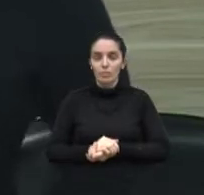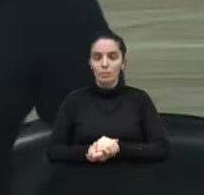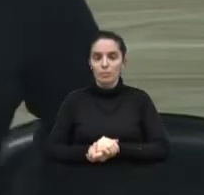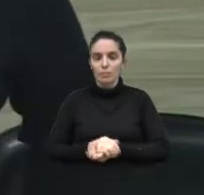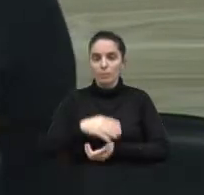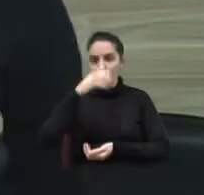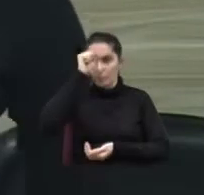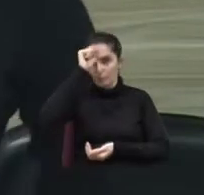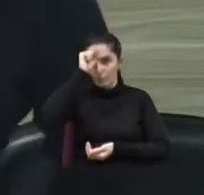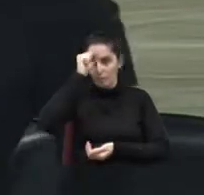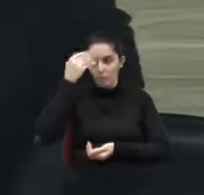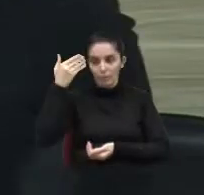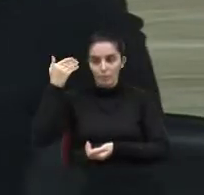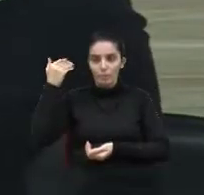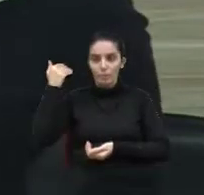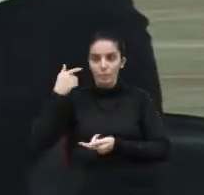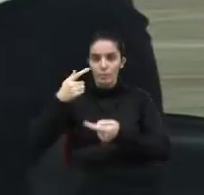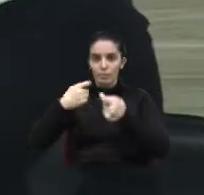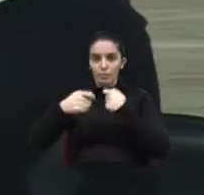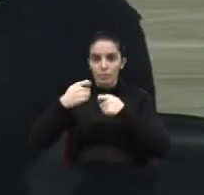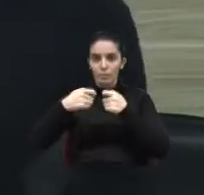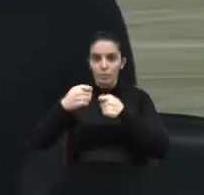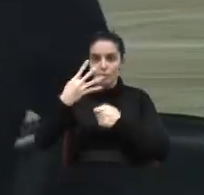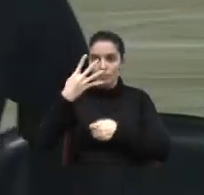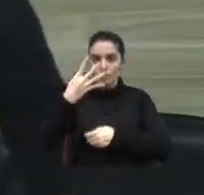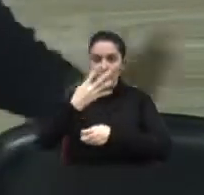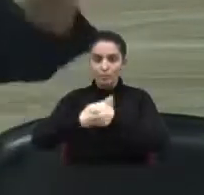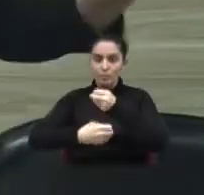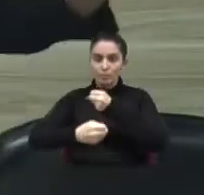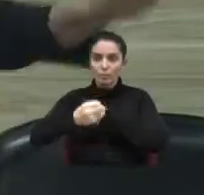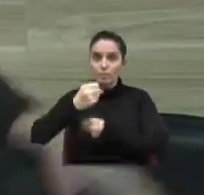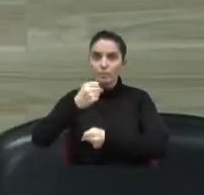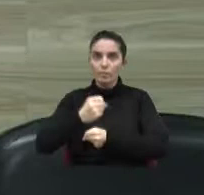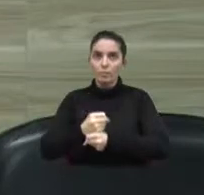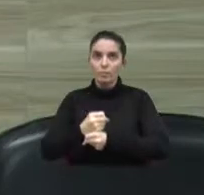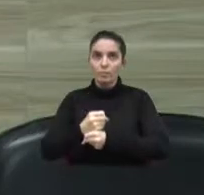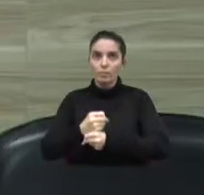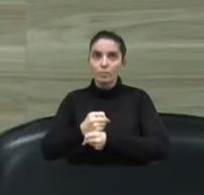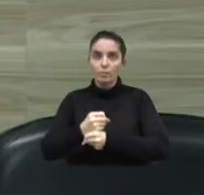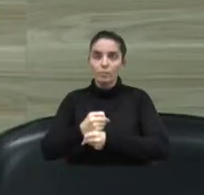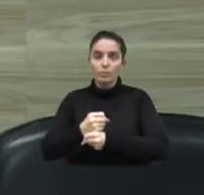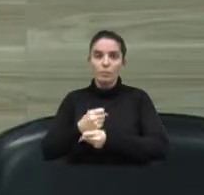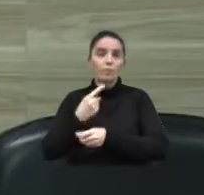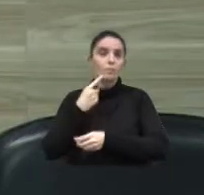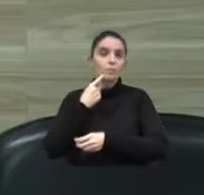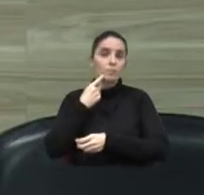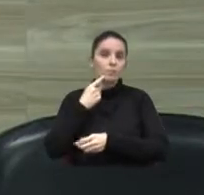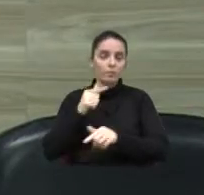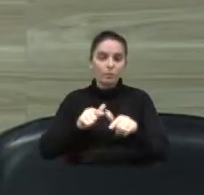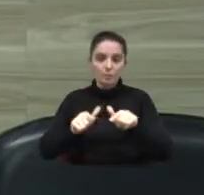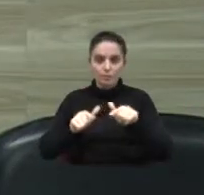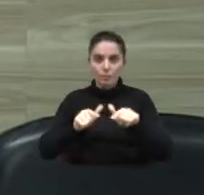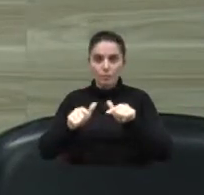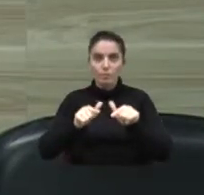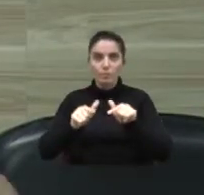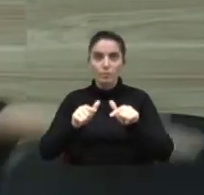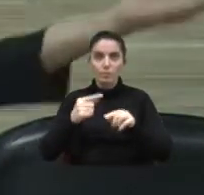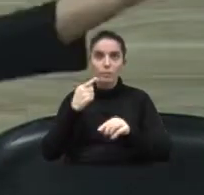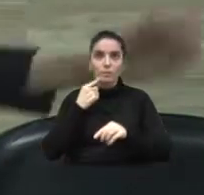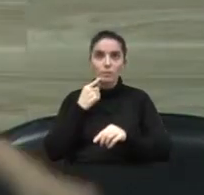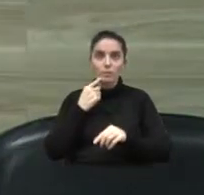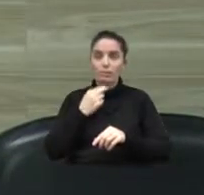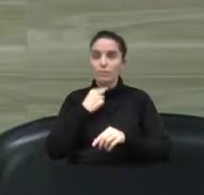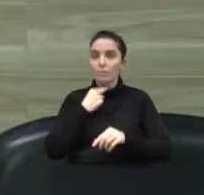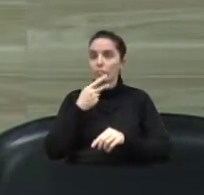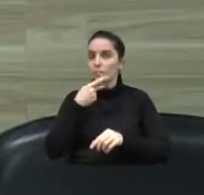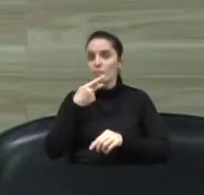outra gestão, onde nós ficamos 4 anos. Foram 4 anos, Cleiton, trabalhando. Você não pode dizer hoje